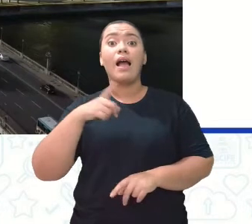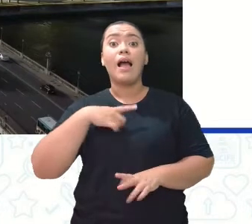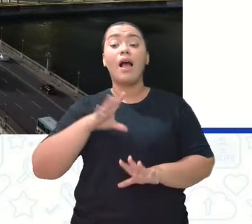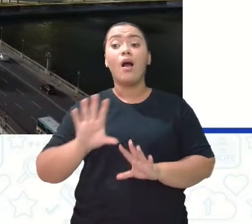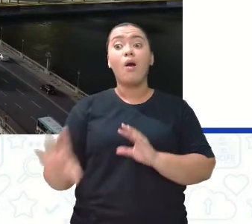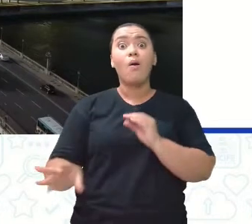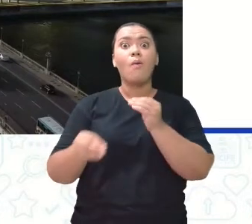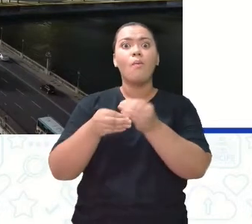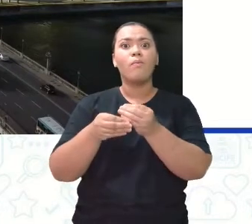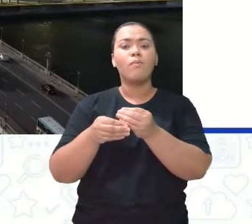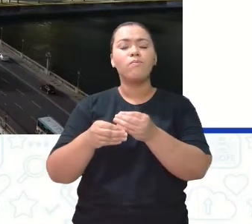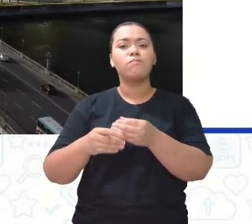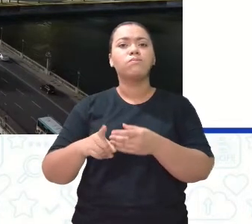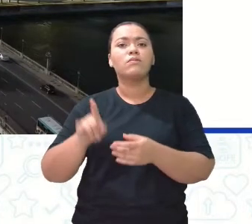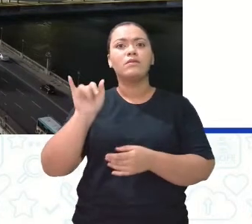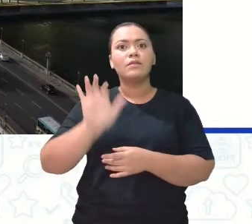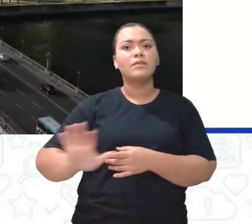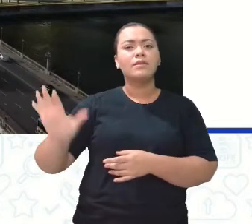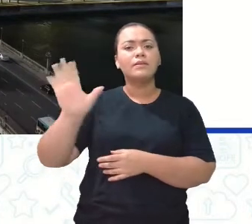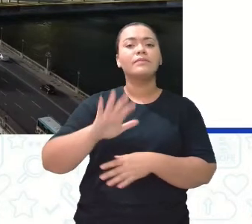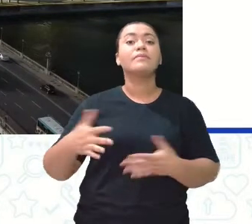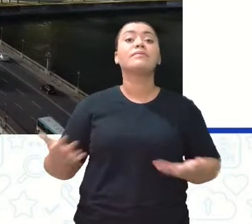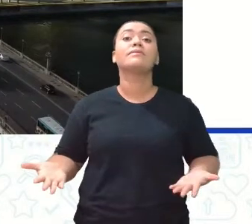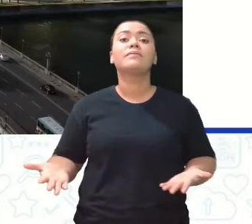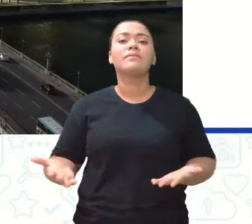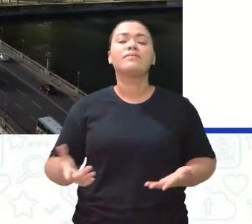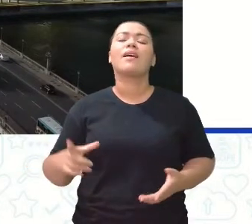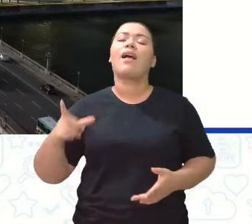paisagem? A